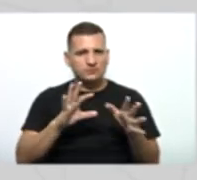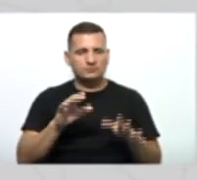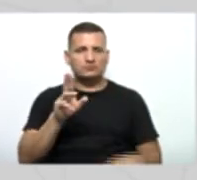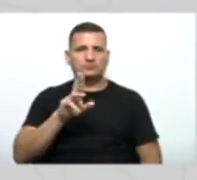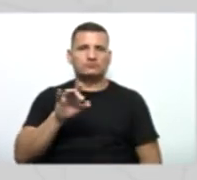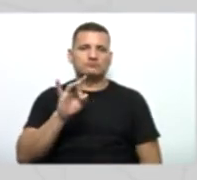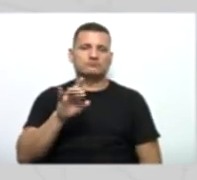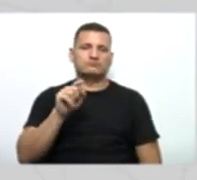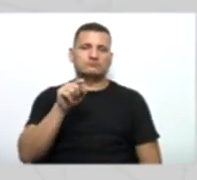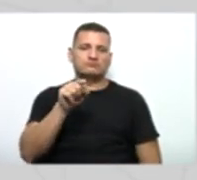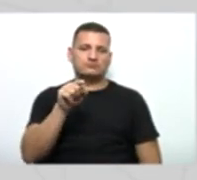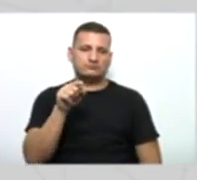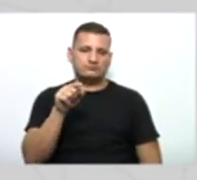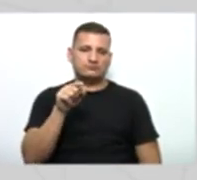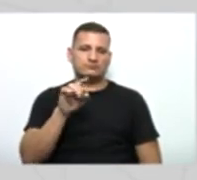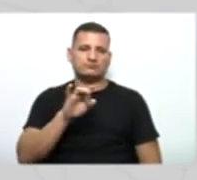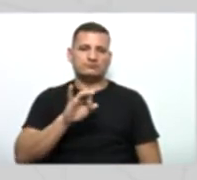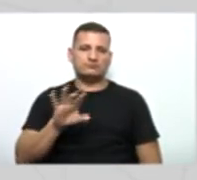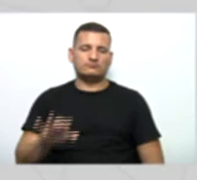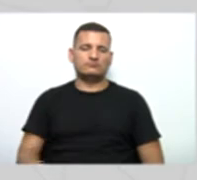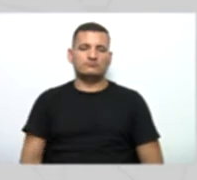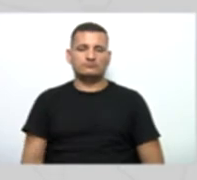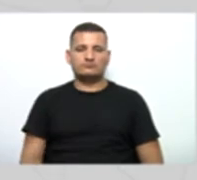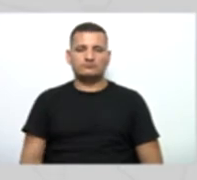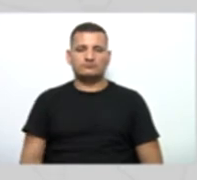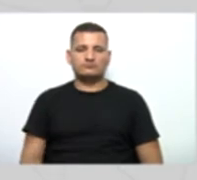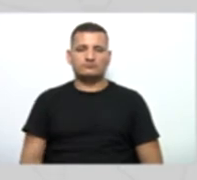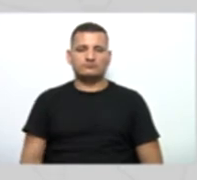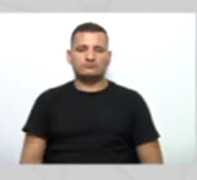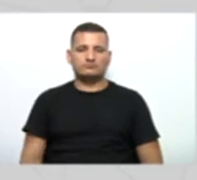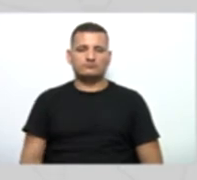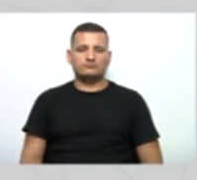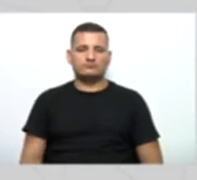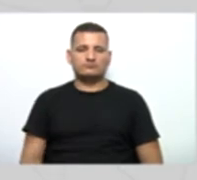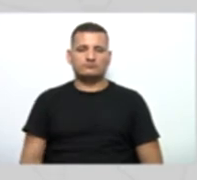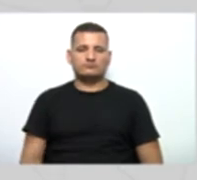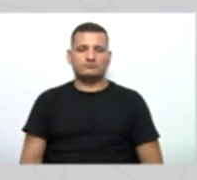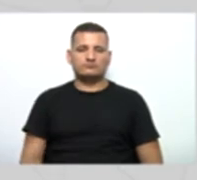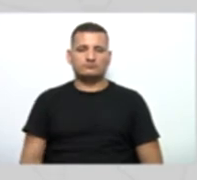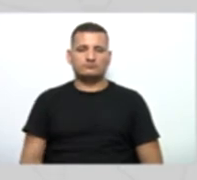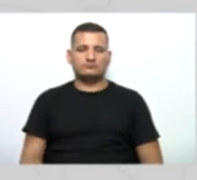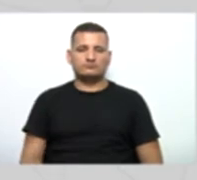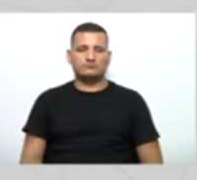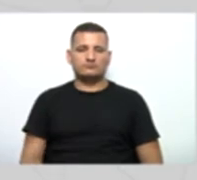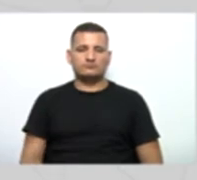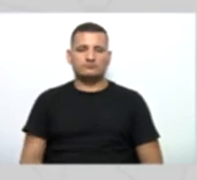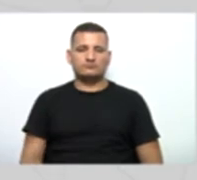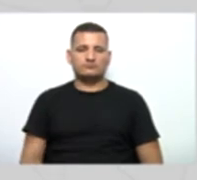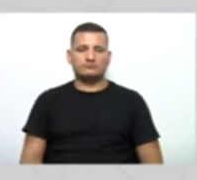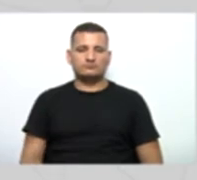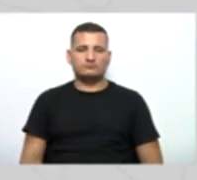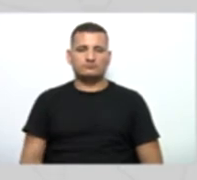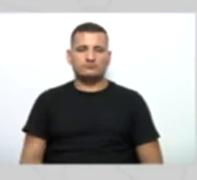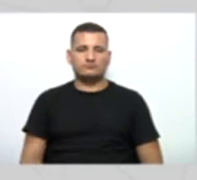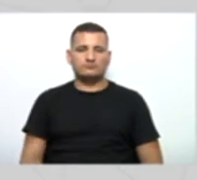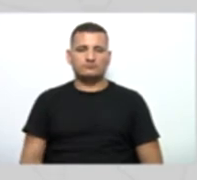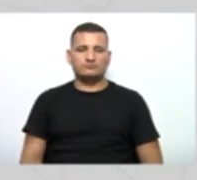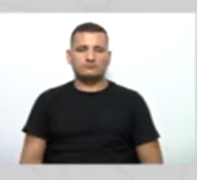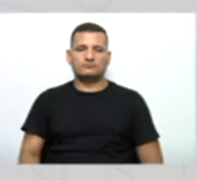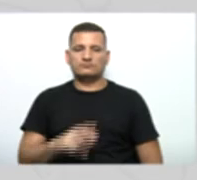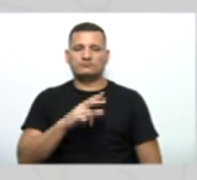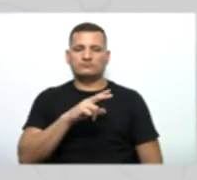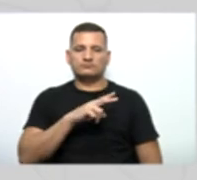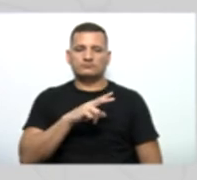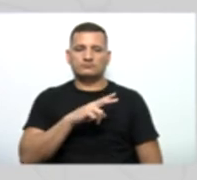mais embaixo que nós colocamos, diferente do hífen que nós utilizamos. Beleza? Então, a declaração de um atributo do tipo